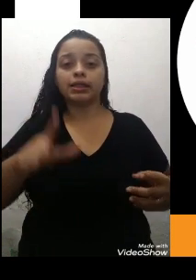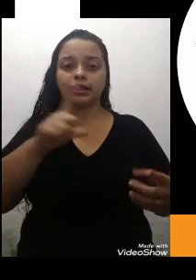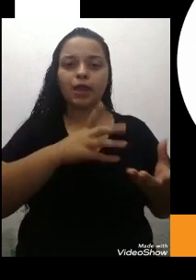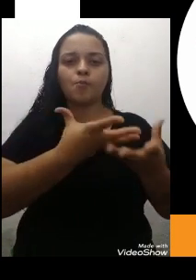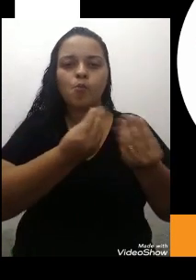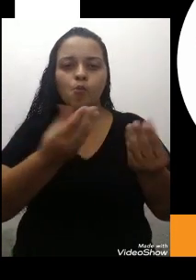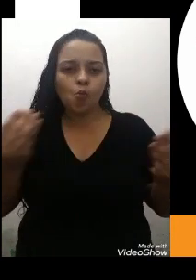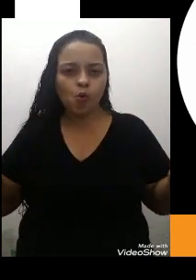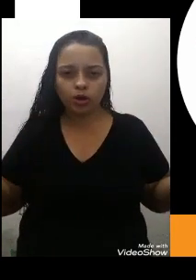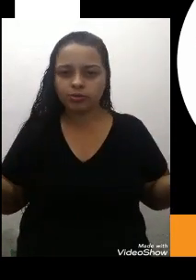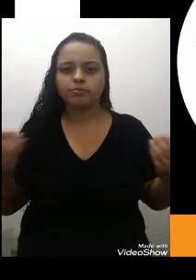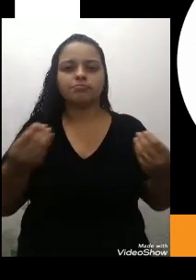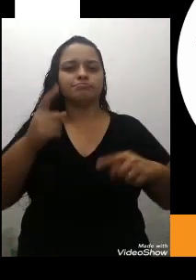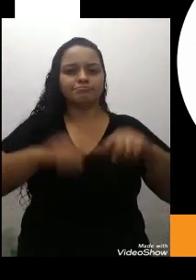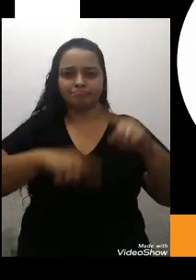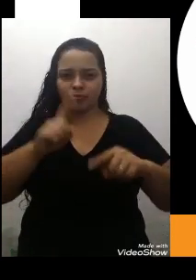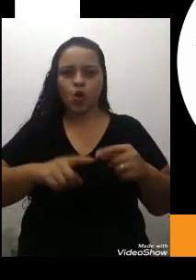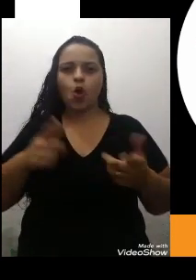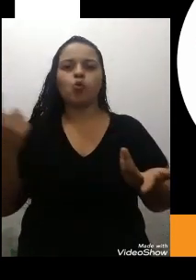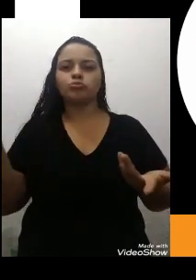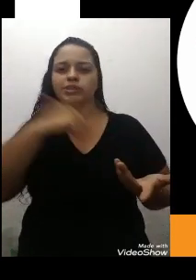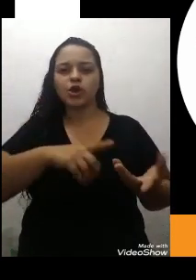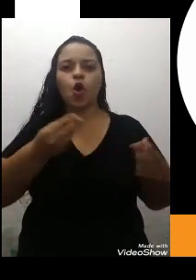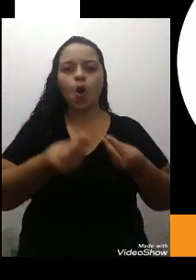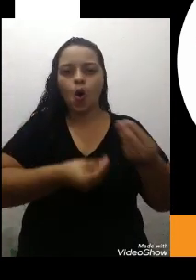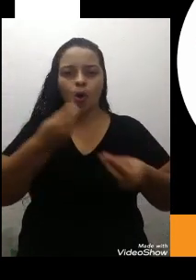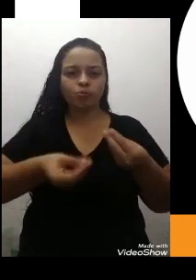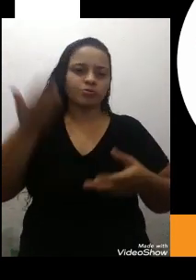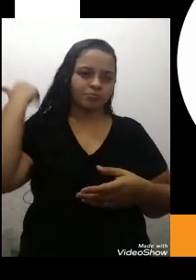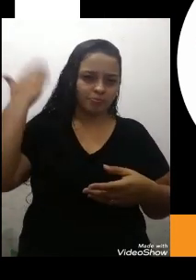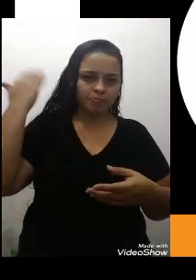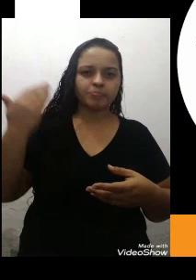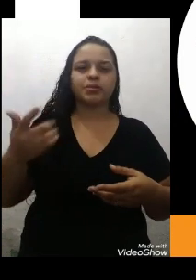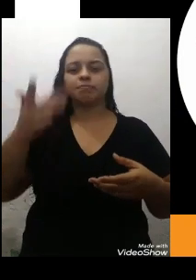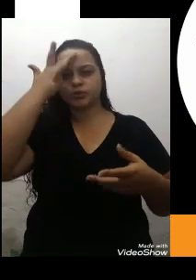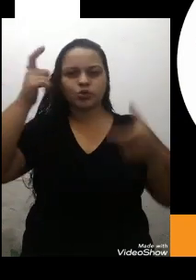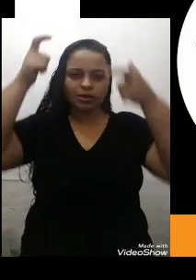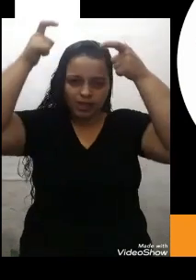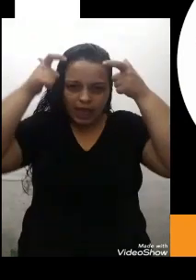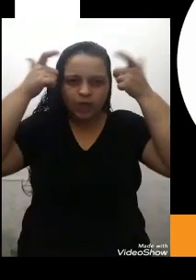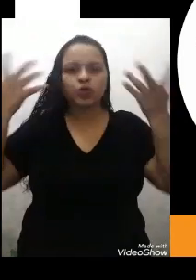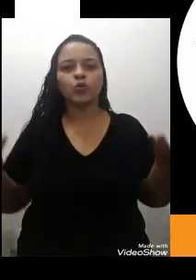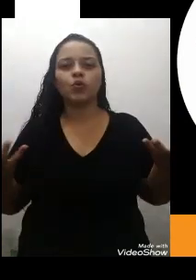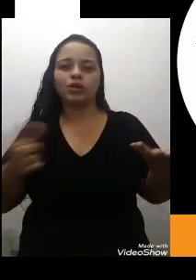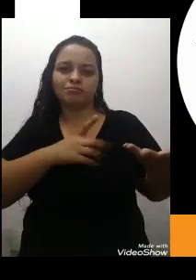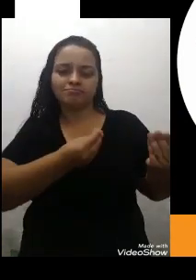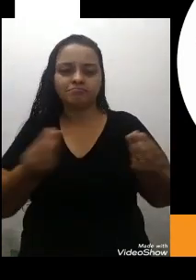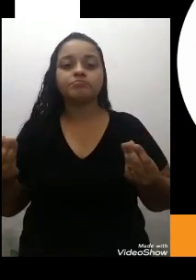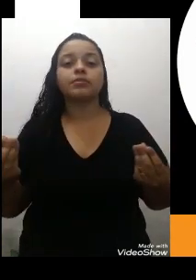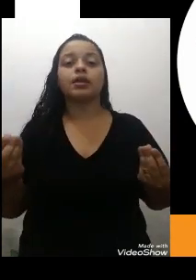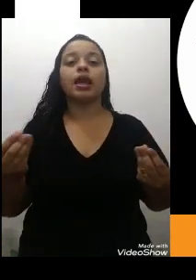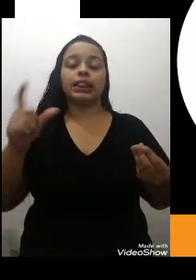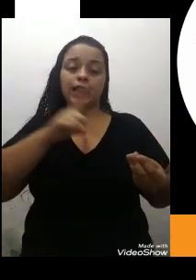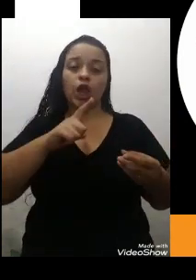poder centralizado no continente africano nesse período, de reinos a impérios. Como núcleos de poder centralizados, a